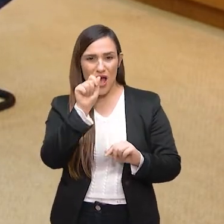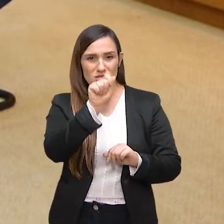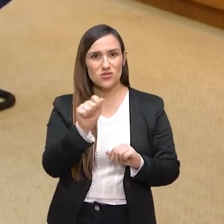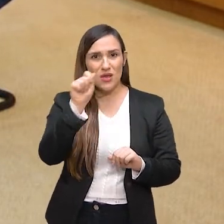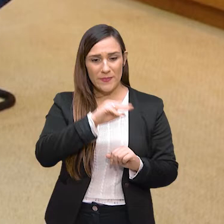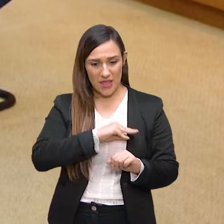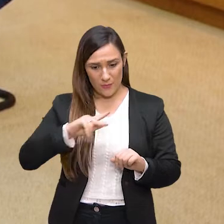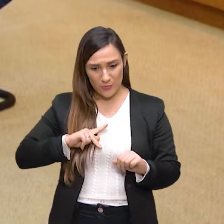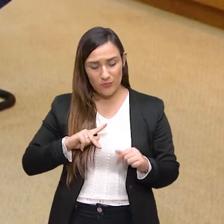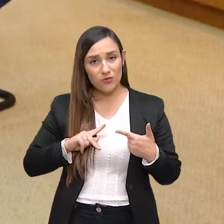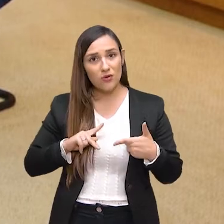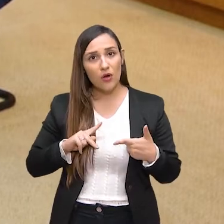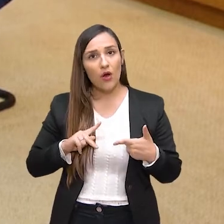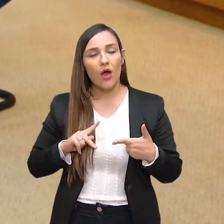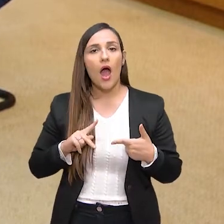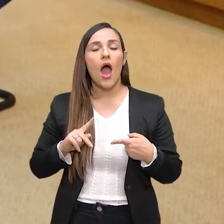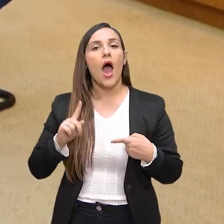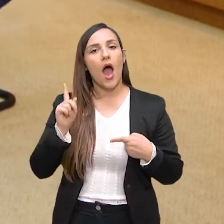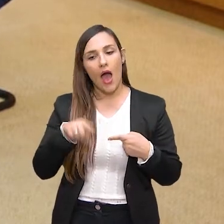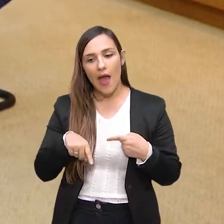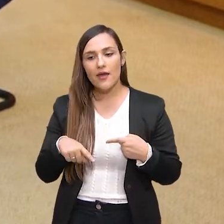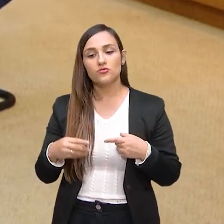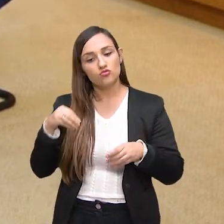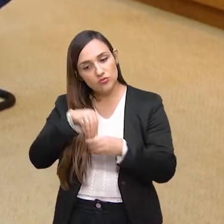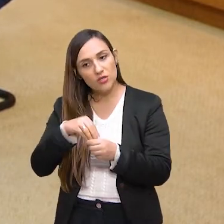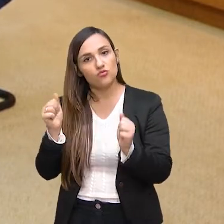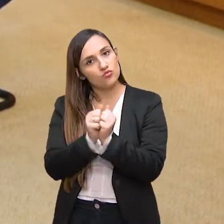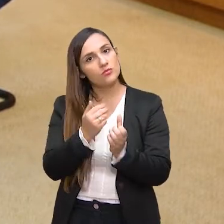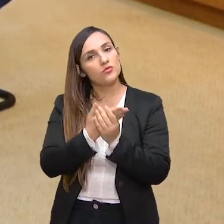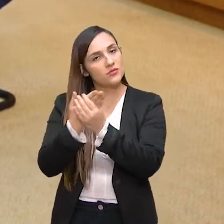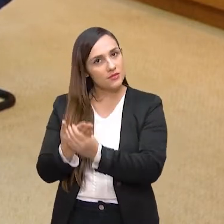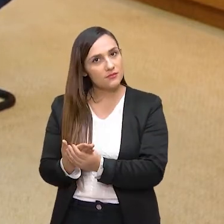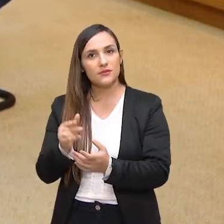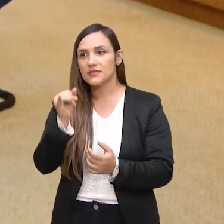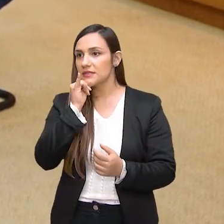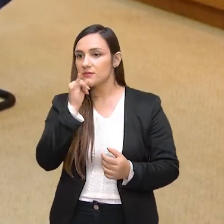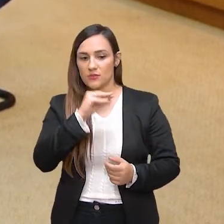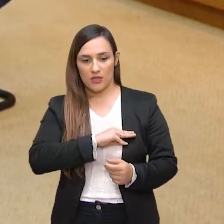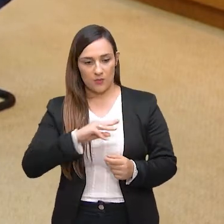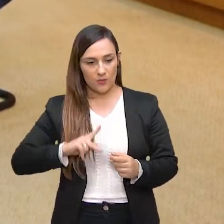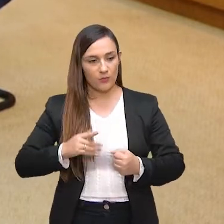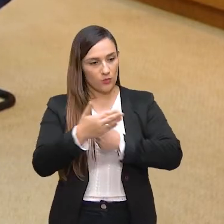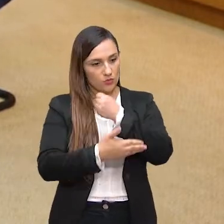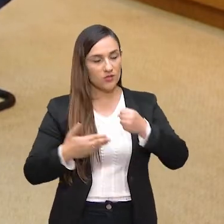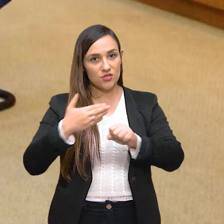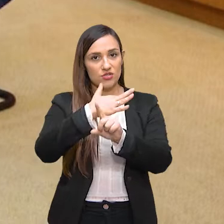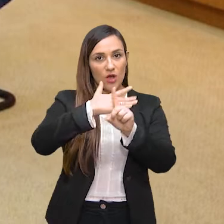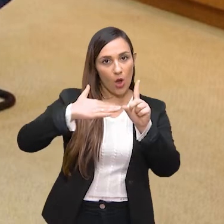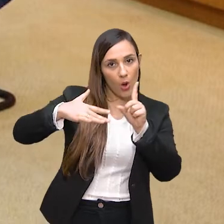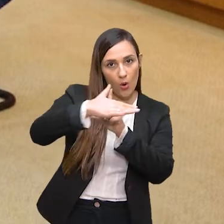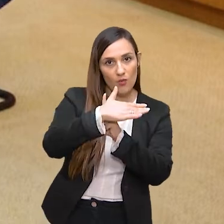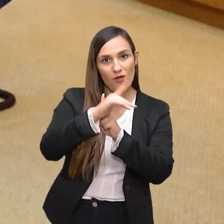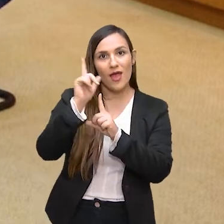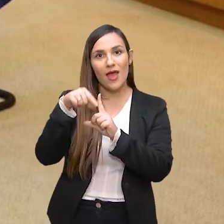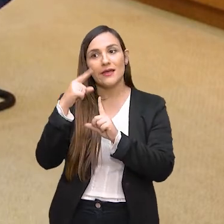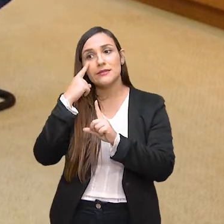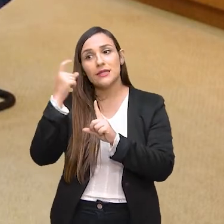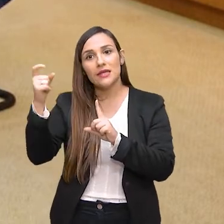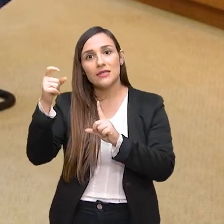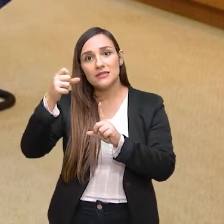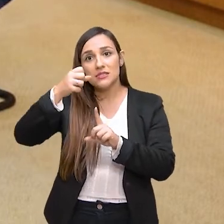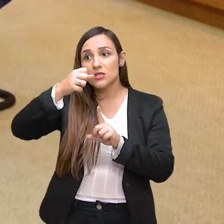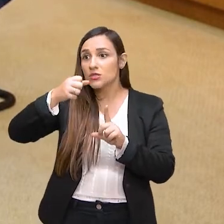são partes no processo. Então, o Ministério Público da Defesa do Meio Ambiente, os chamados interesses difusos, em